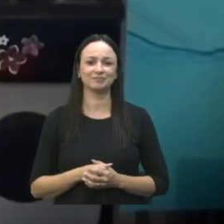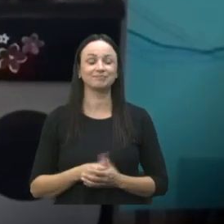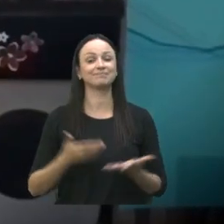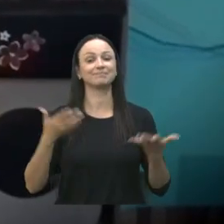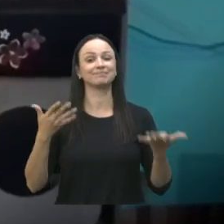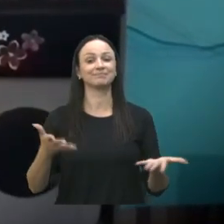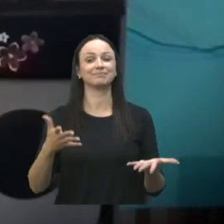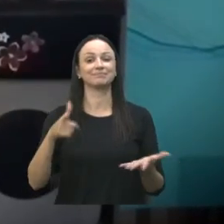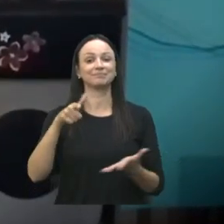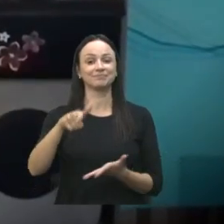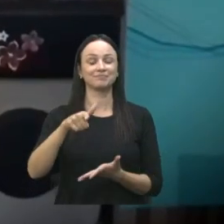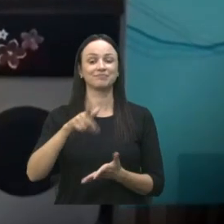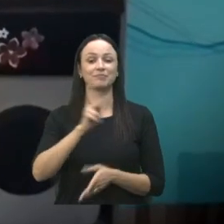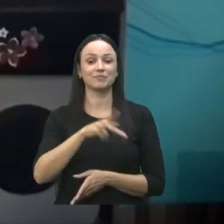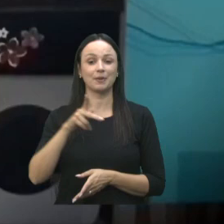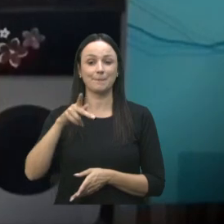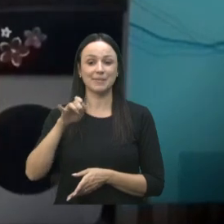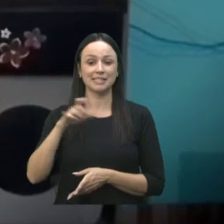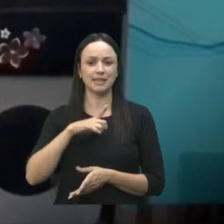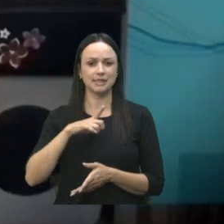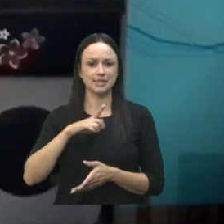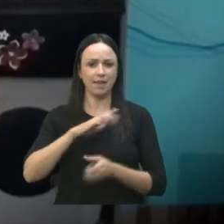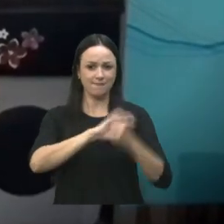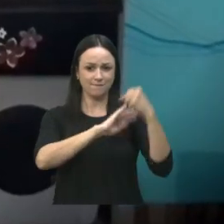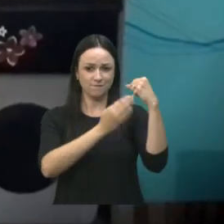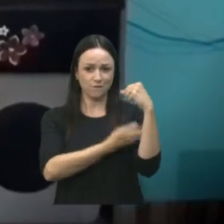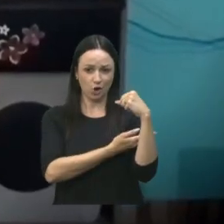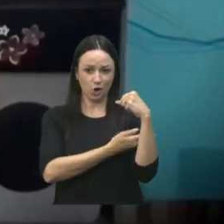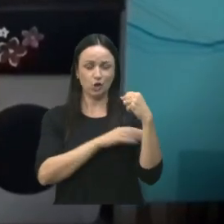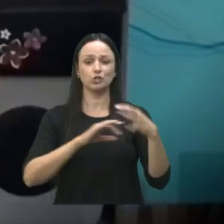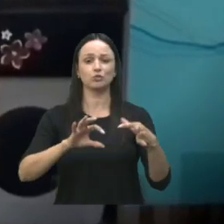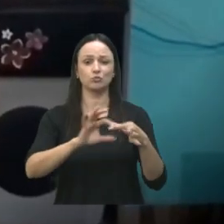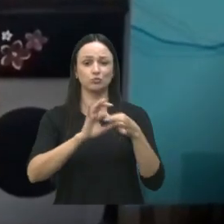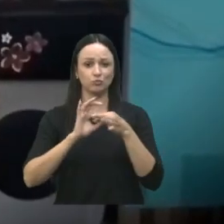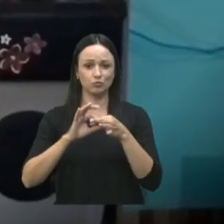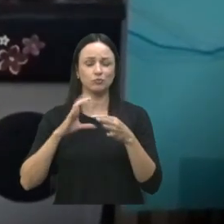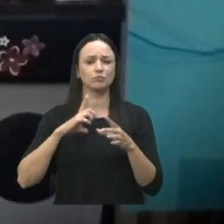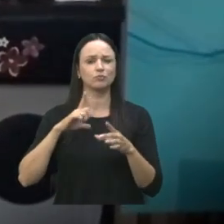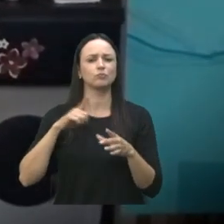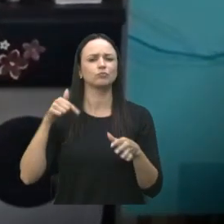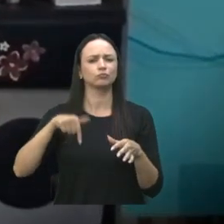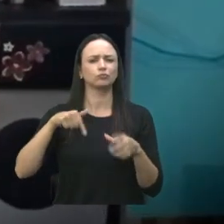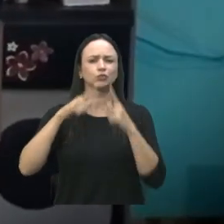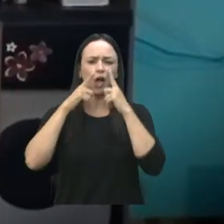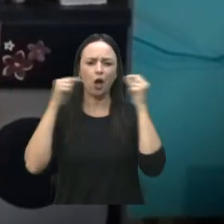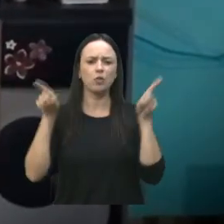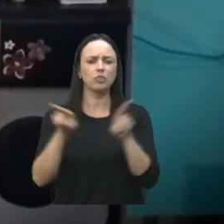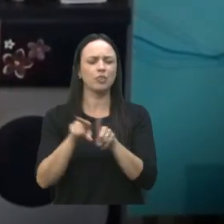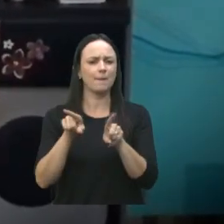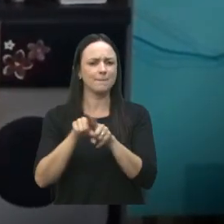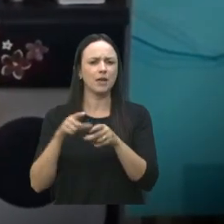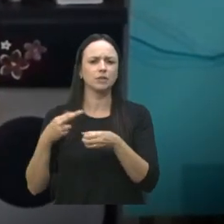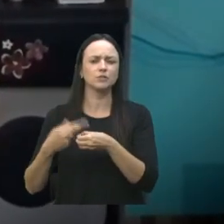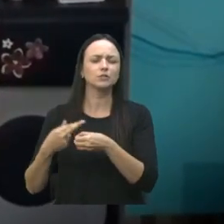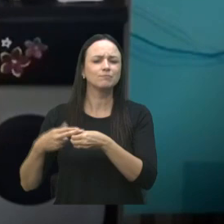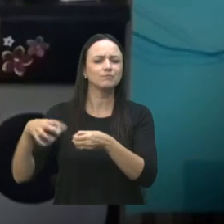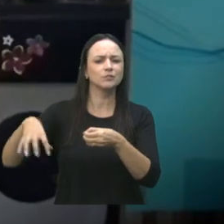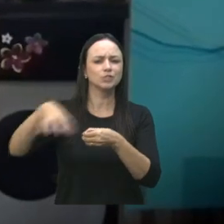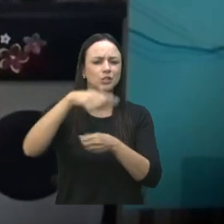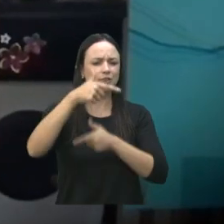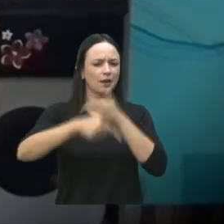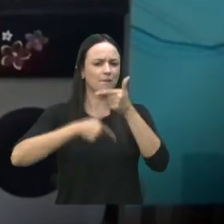Pezinho tem força e união, merecedor de toda homenagem, tanto de Jaú como na região, pelo seu